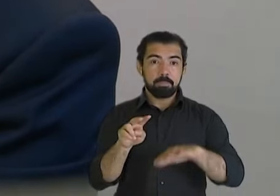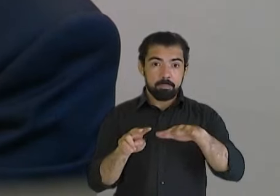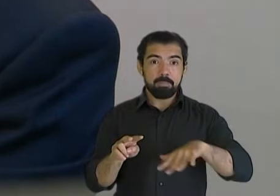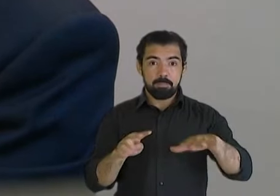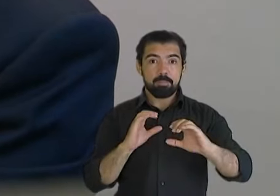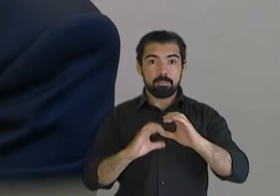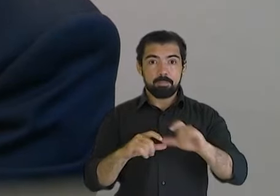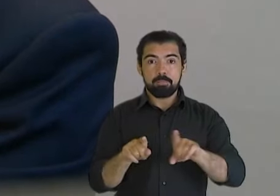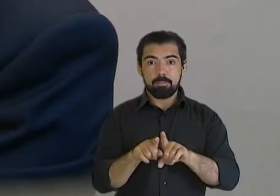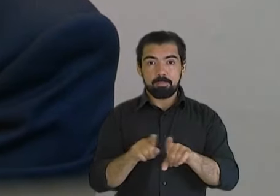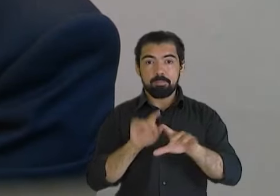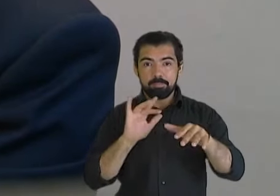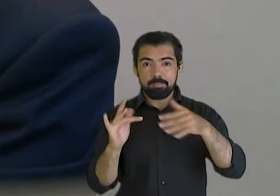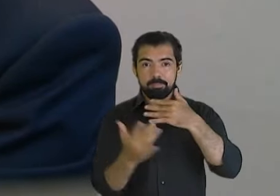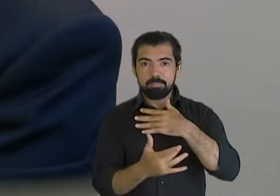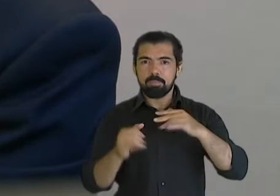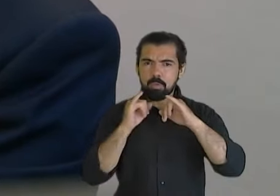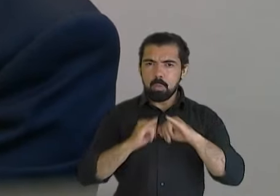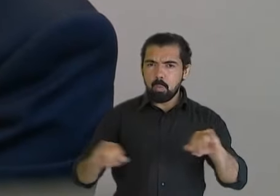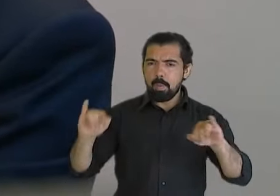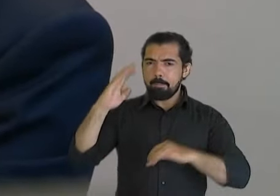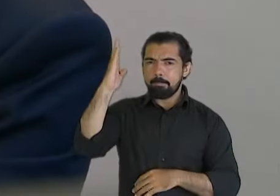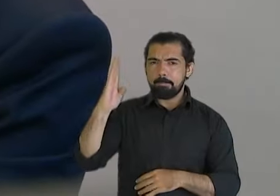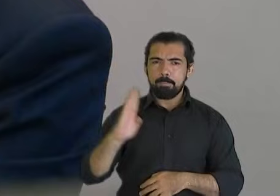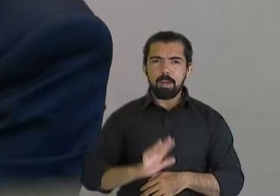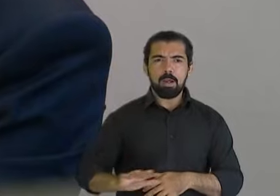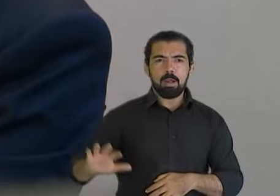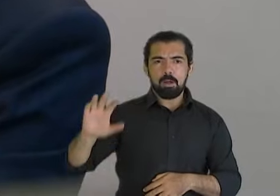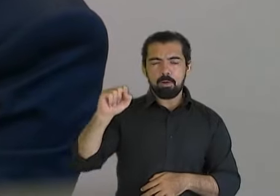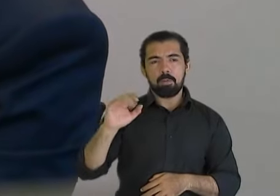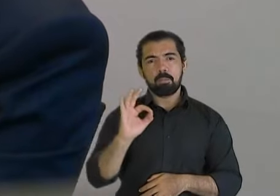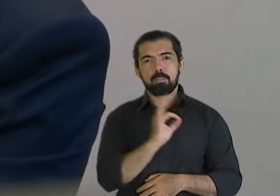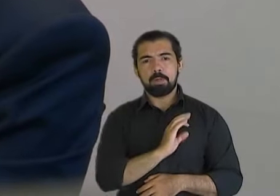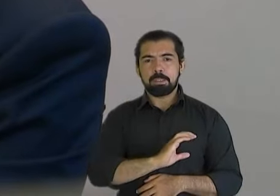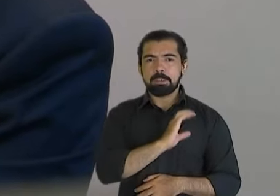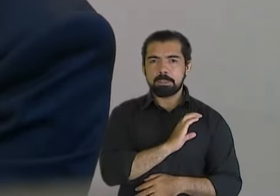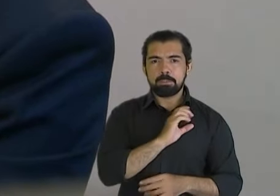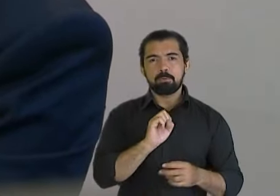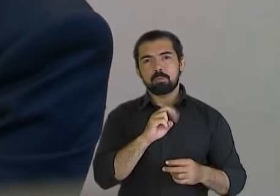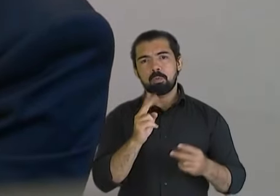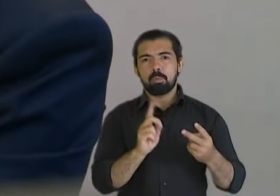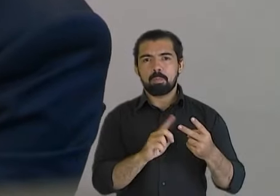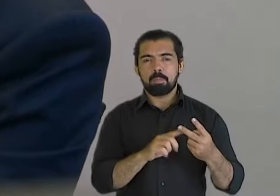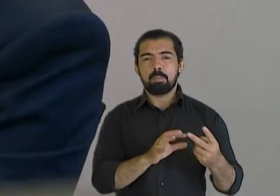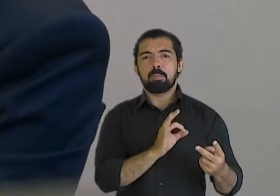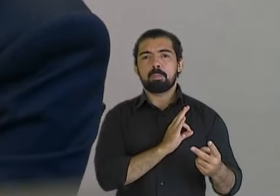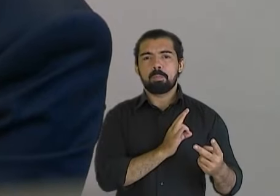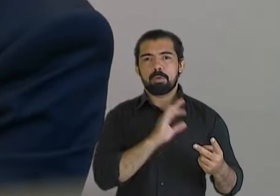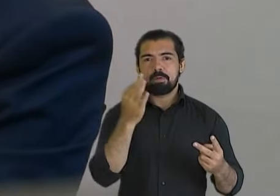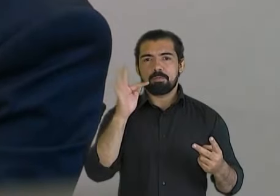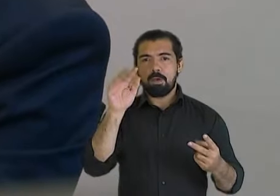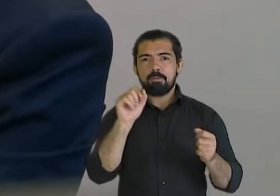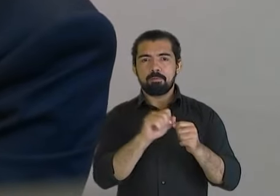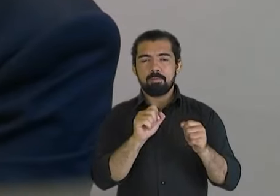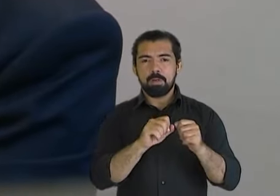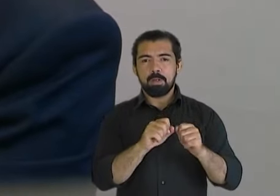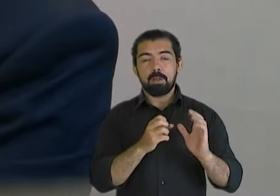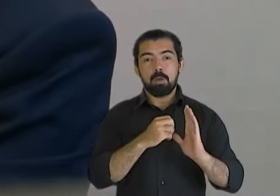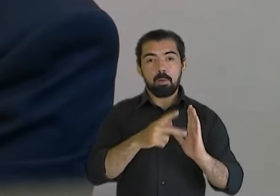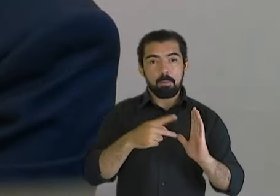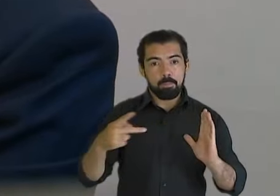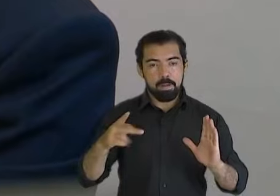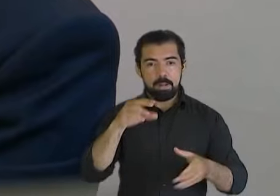comunicação, notícias no Brasil afora dizendo de que a Polícia Civil, a Polícia Federal deflagrou determinada operação em determinado